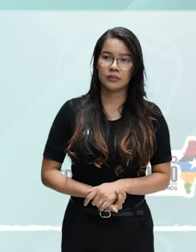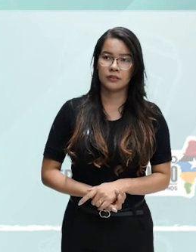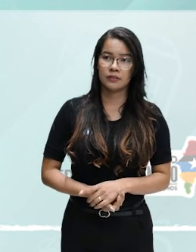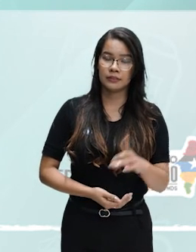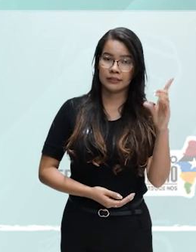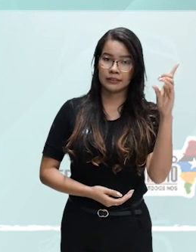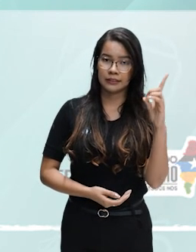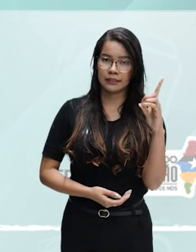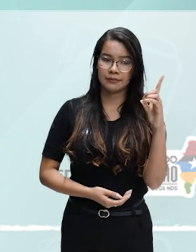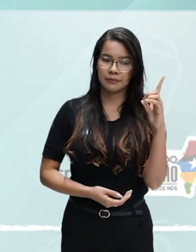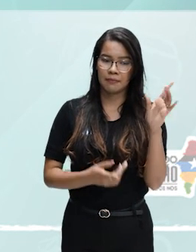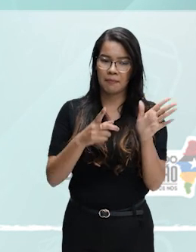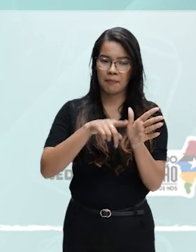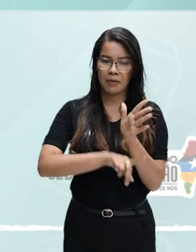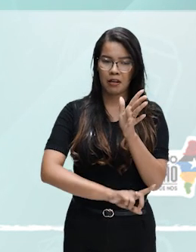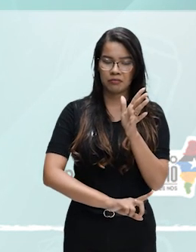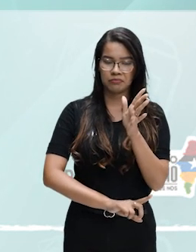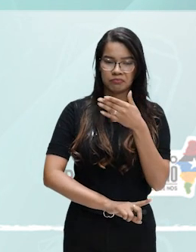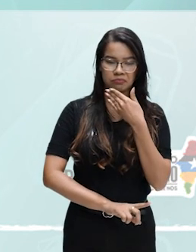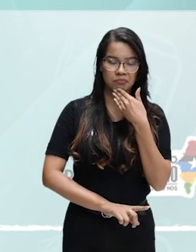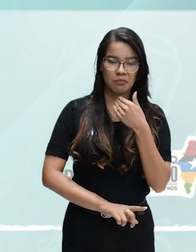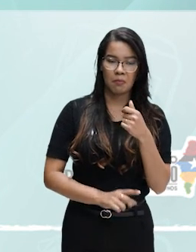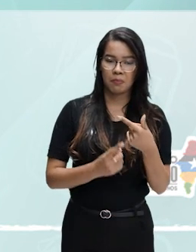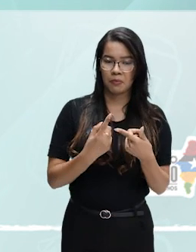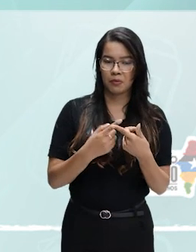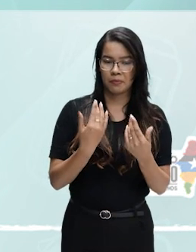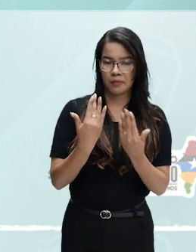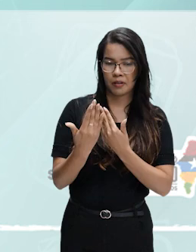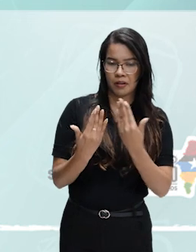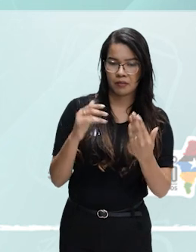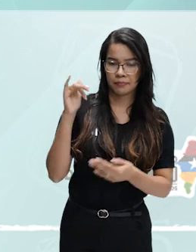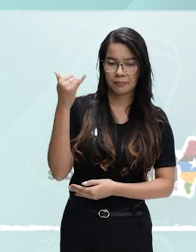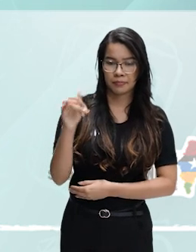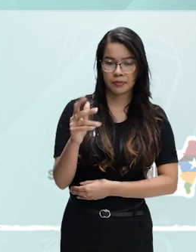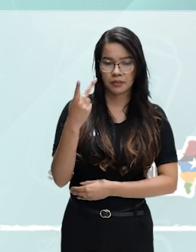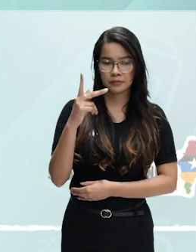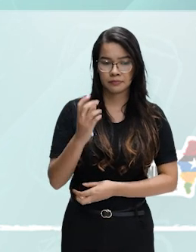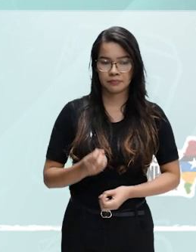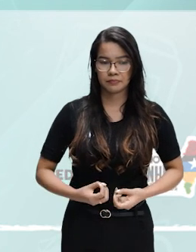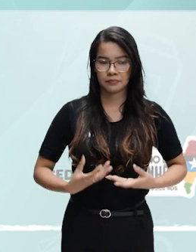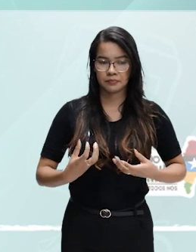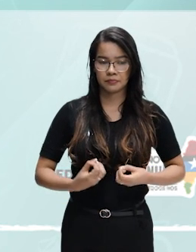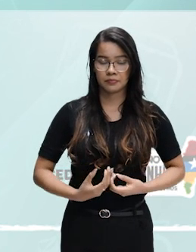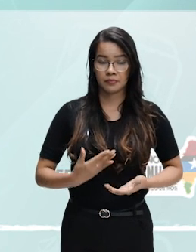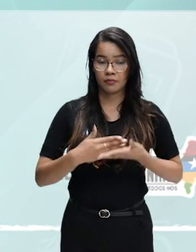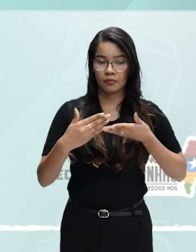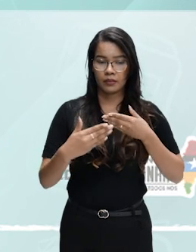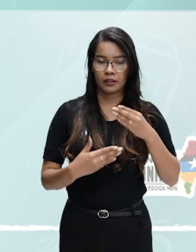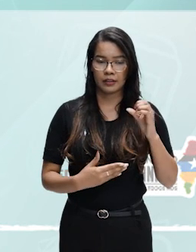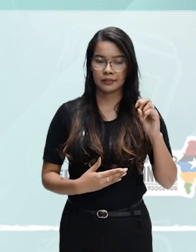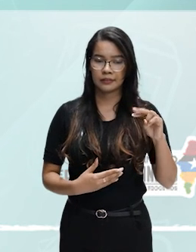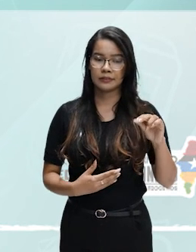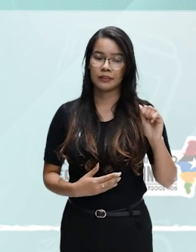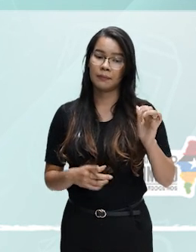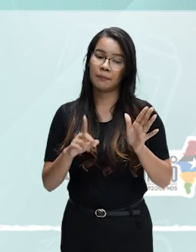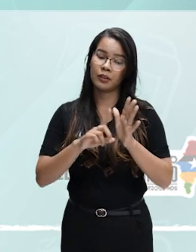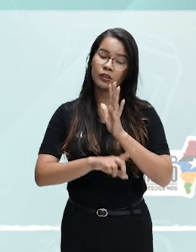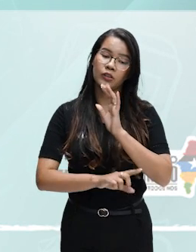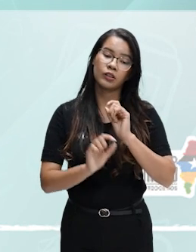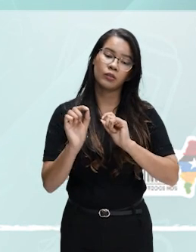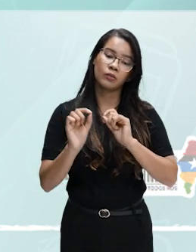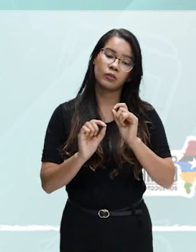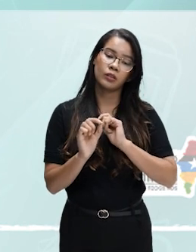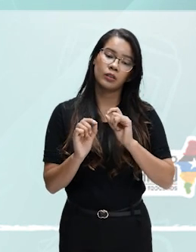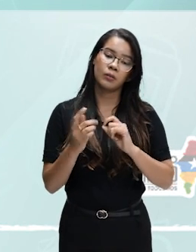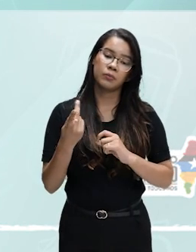se equipara. Menos eficiente, pois o balanço energético para produzir o etanol a partir da cana é menor que o balanço